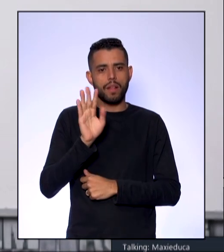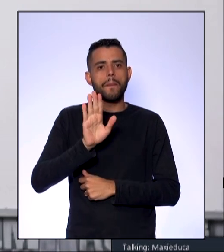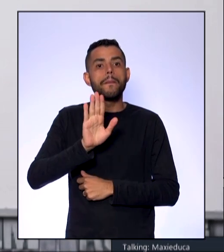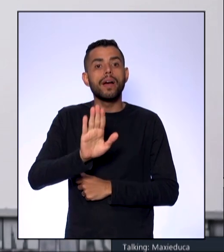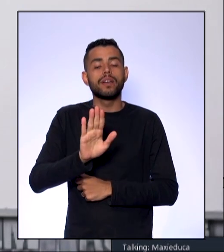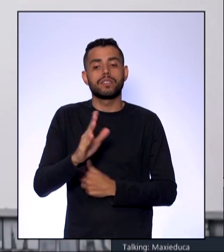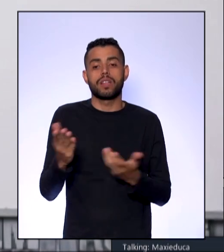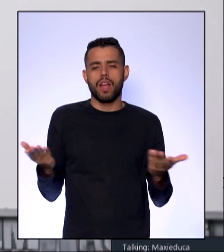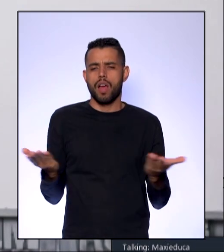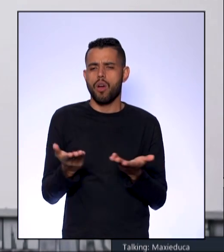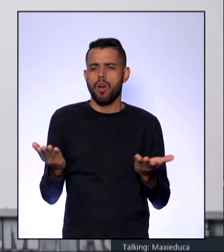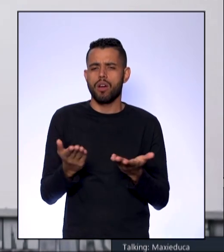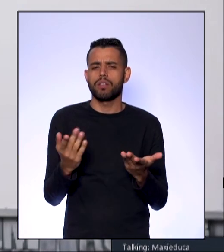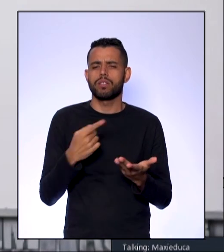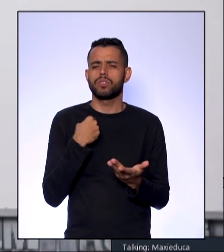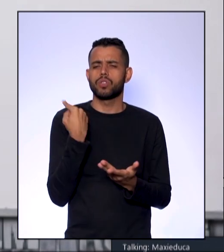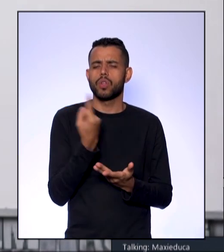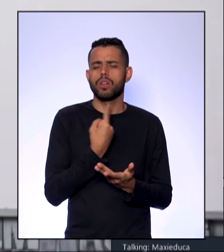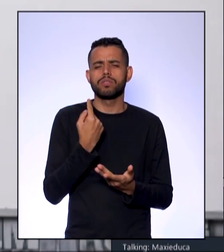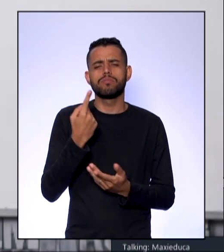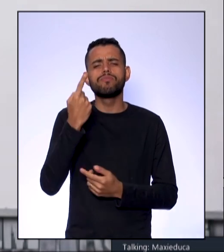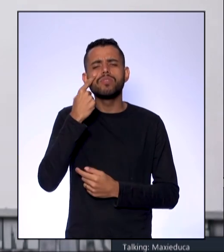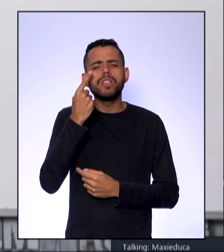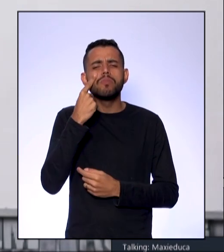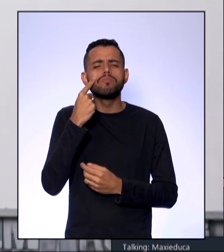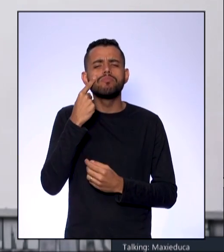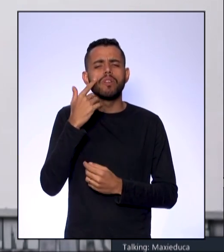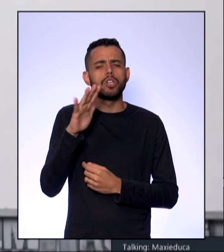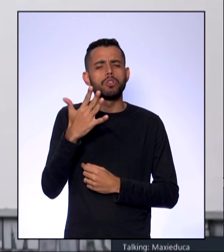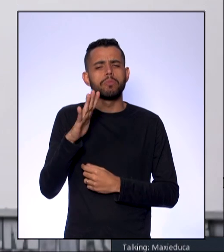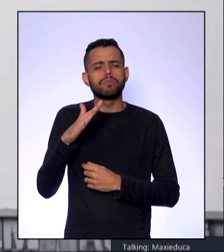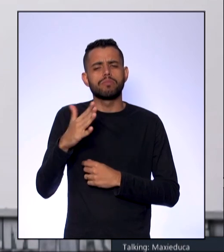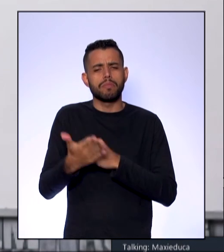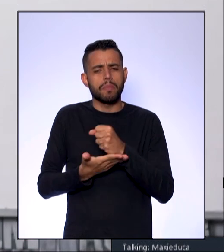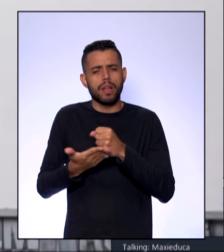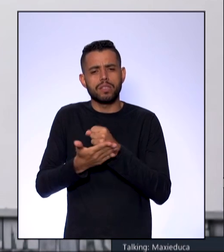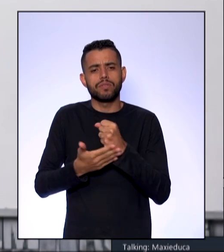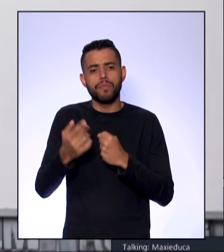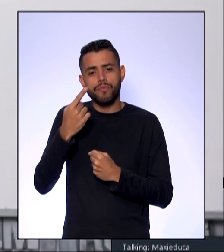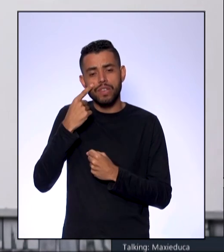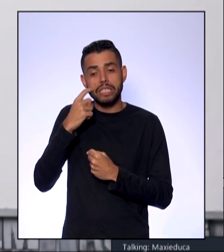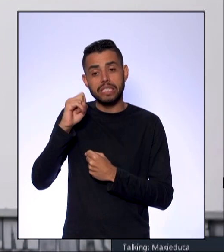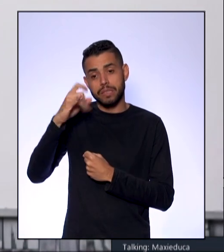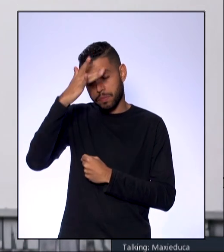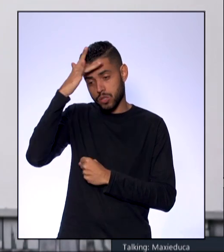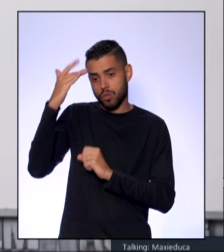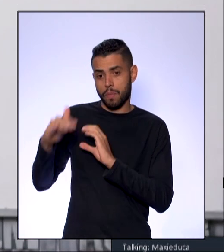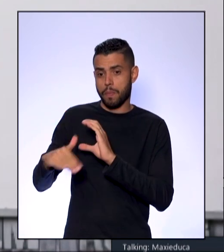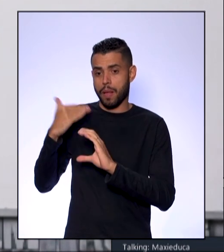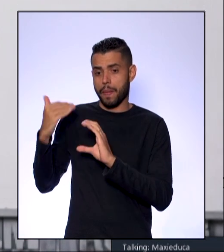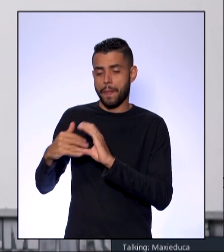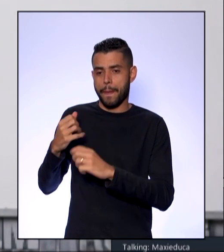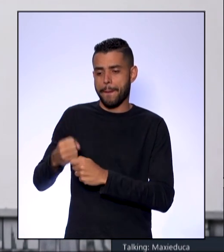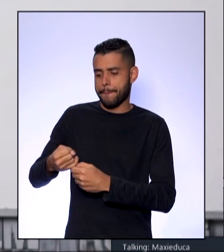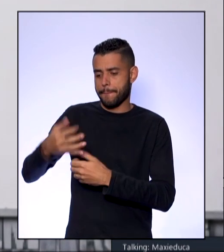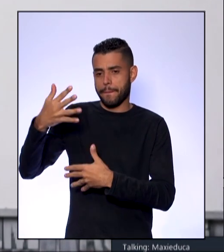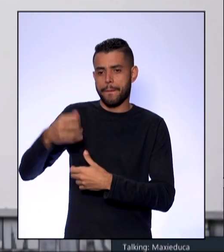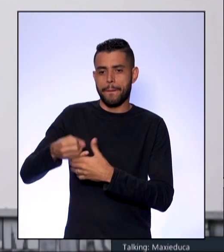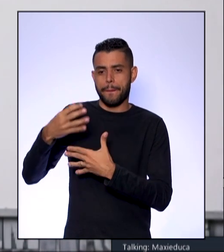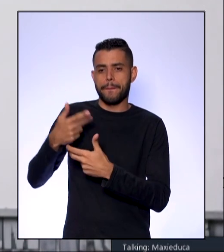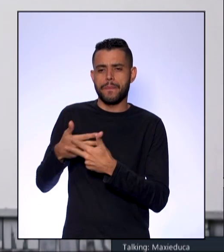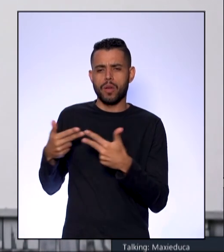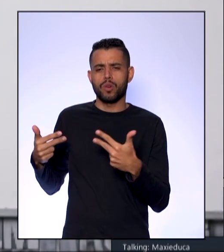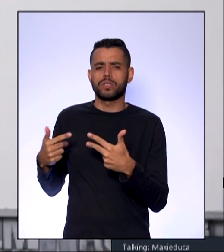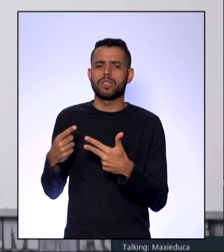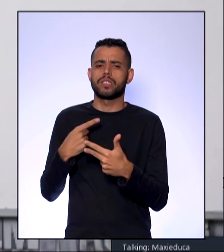que nós fizemos esse pequeno panorama, tá? Vamos observar se as interações já estão vindo para a gente aqui. Se tiver alguma coisa, a gente já